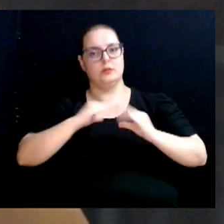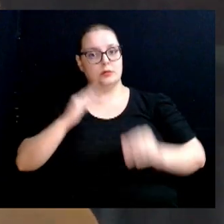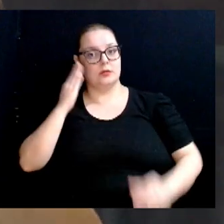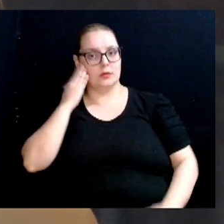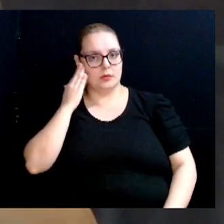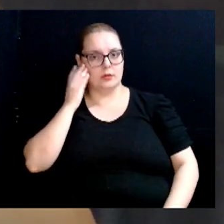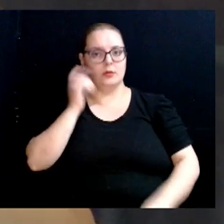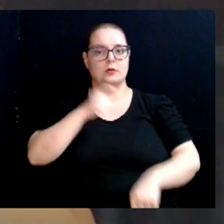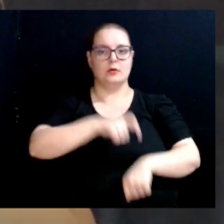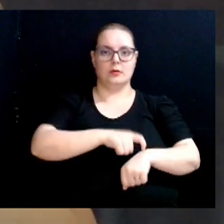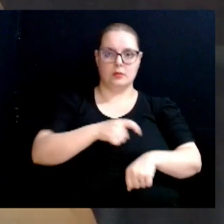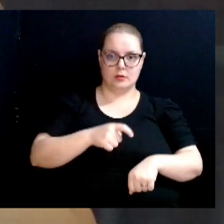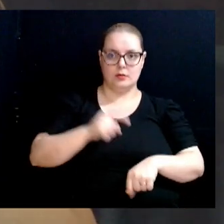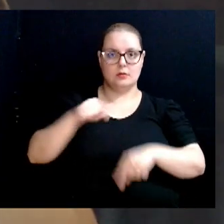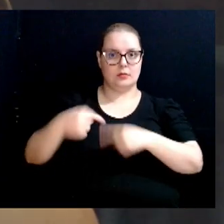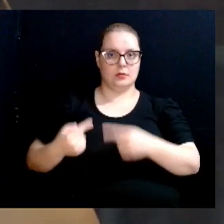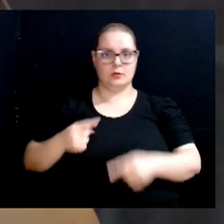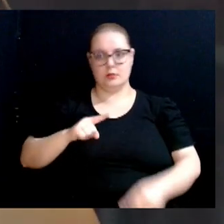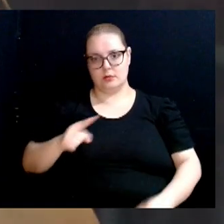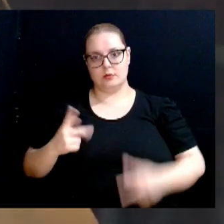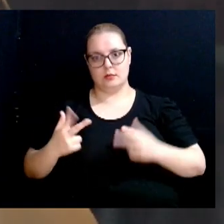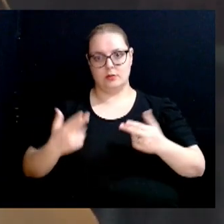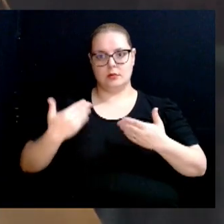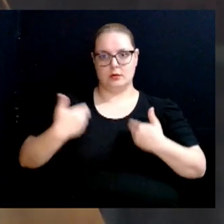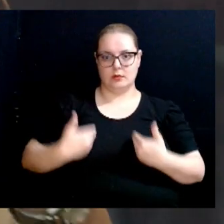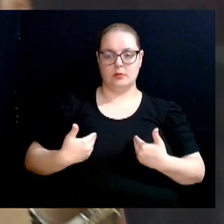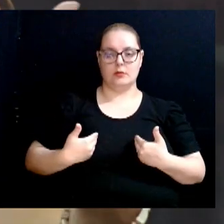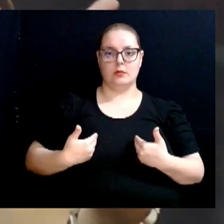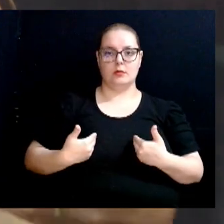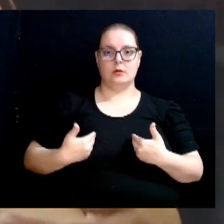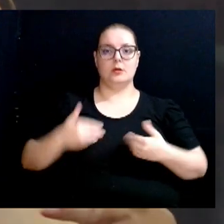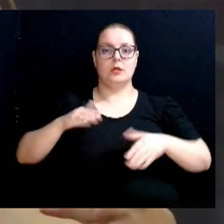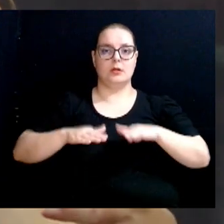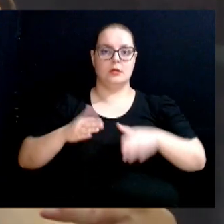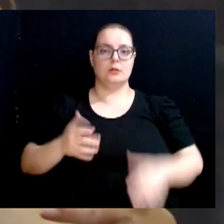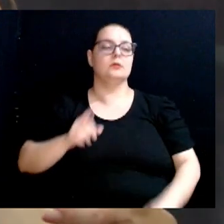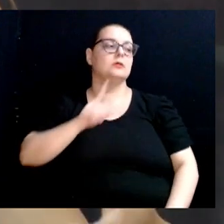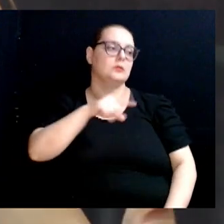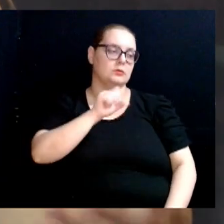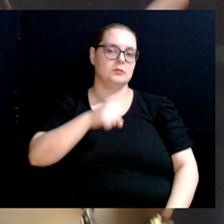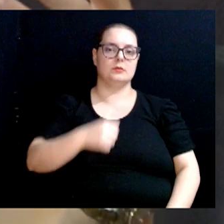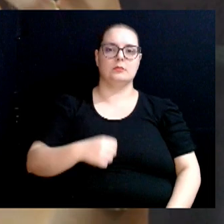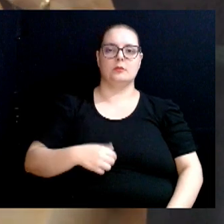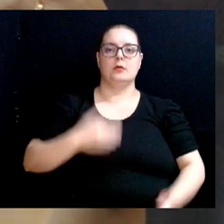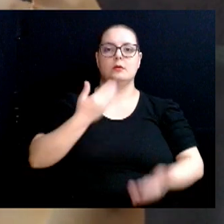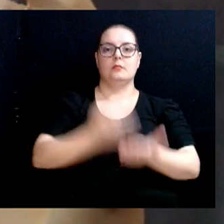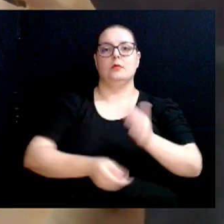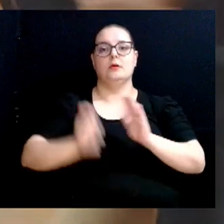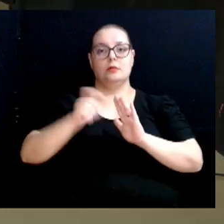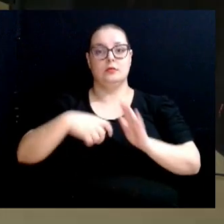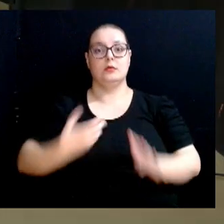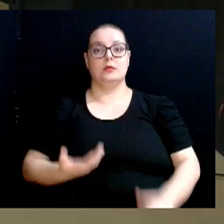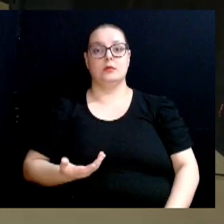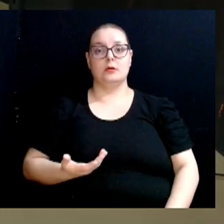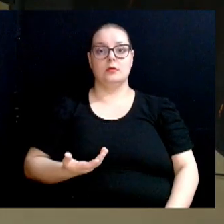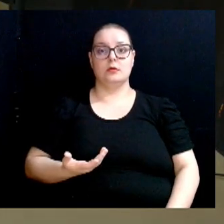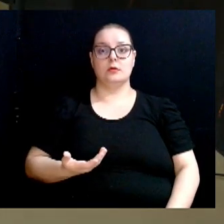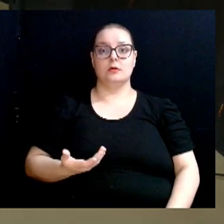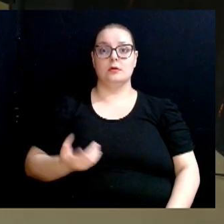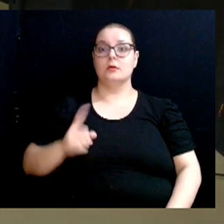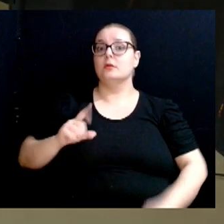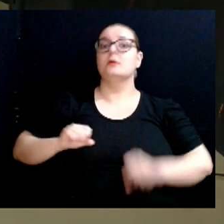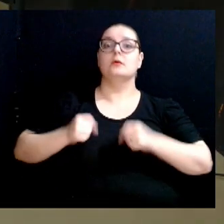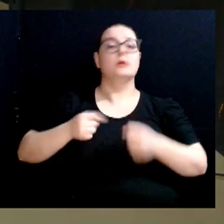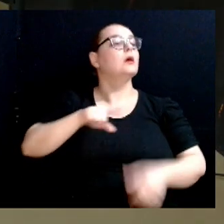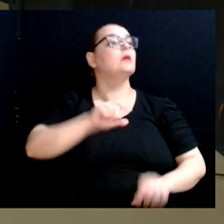pessoa não necessariamente é o mesmo que o seu, muitas das vezes vem uma desvalidação. E você não está se esforçando. Você não está se